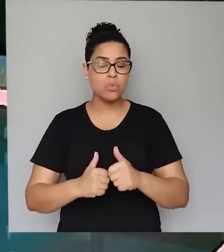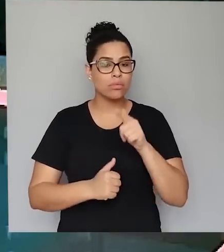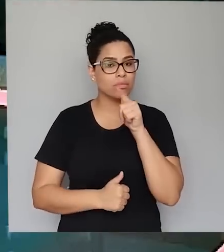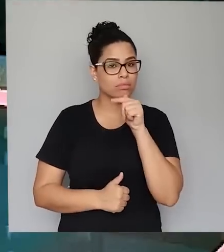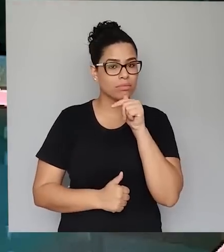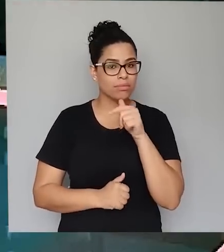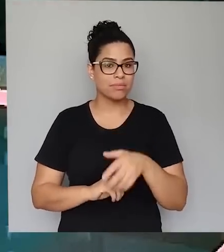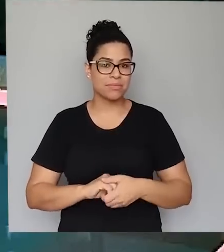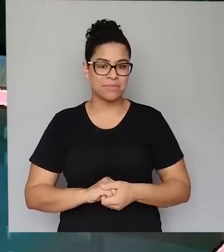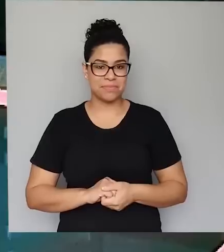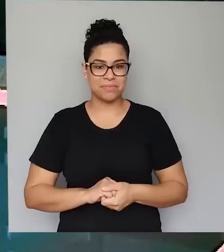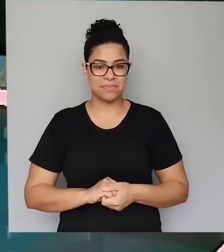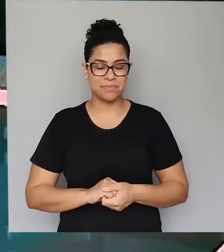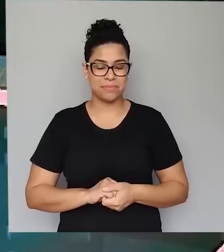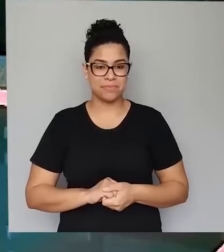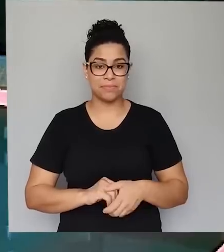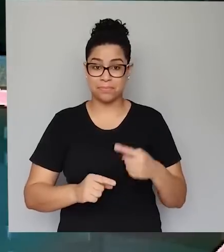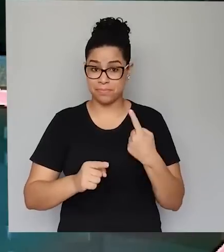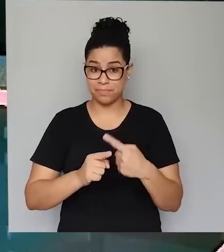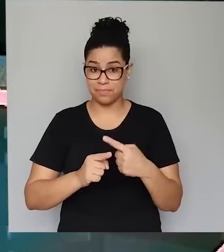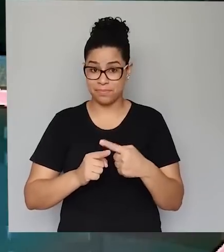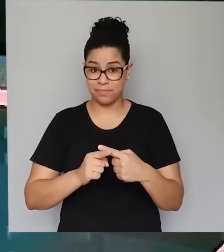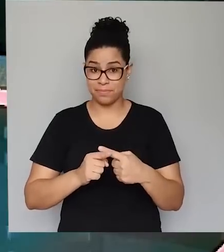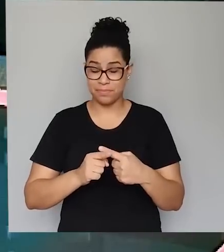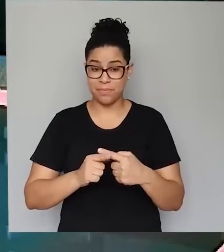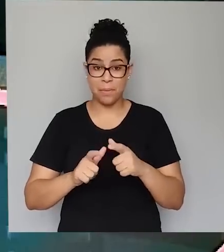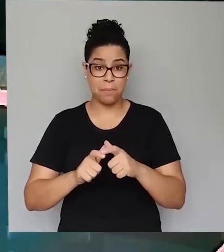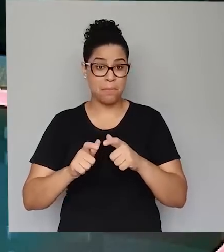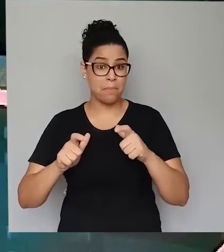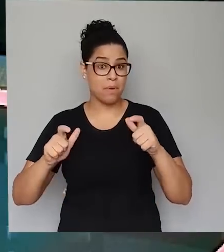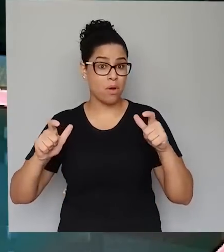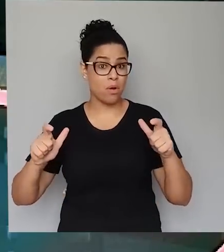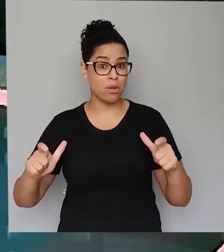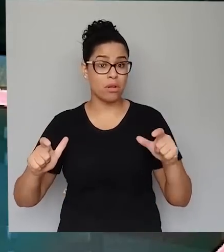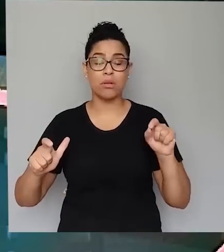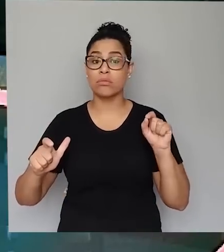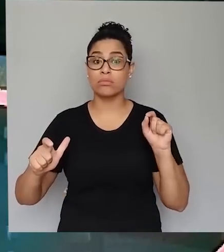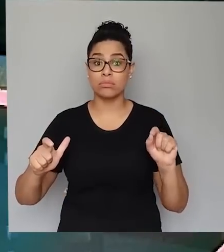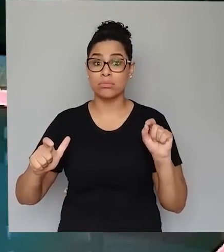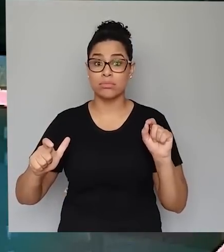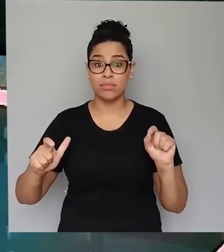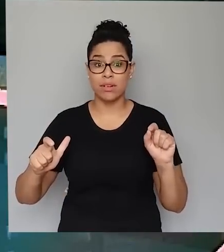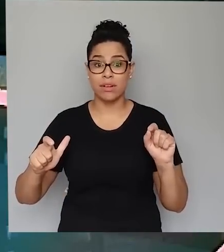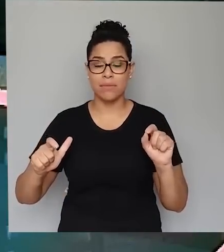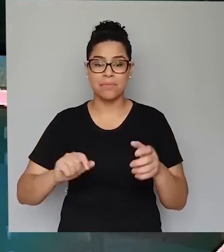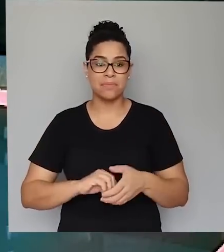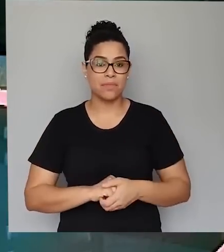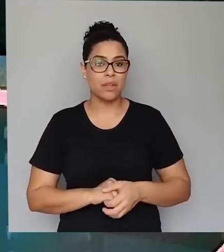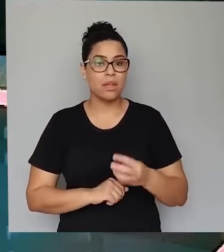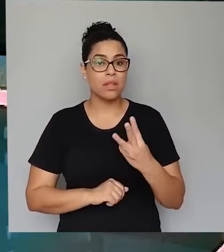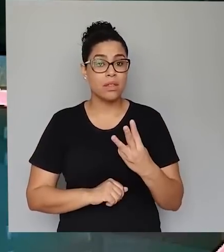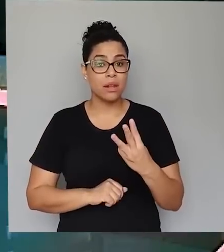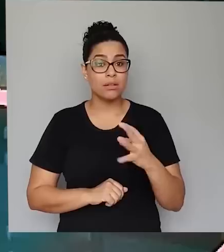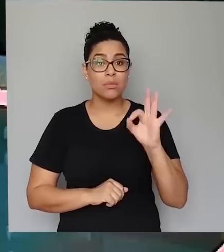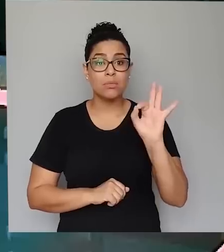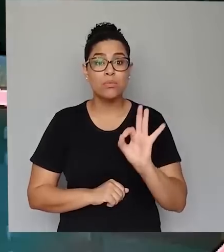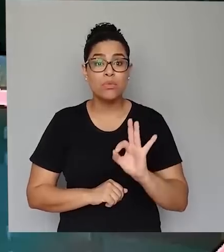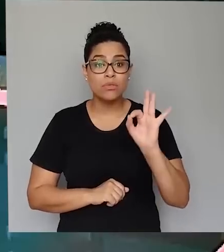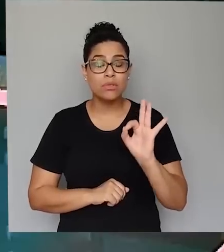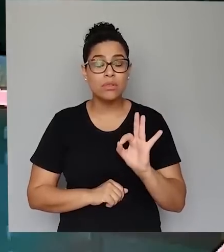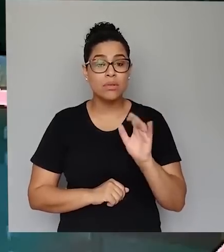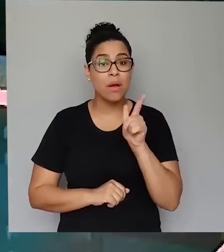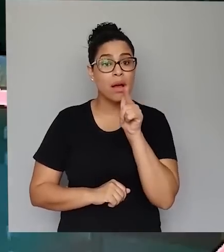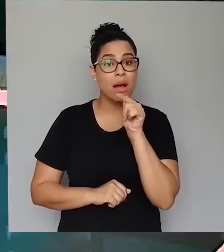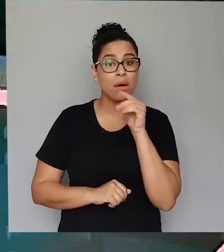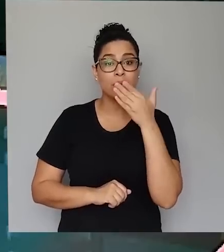esta água, pois a grande maioria is salt. Apenas 3% é água